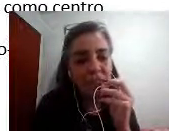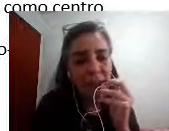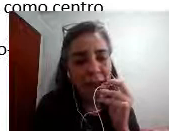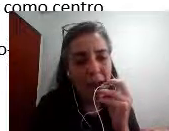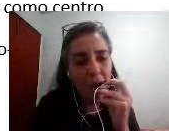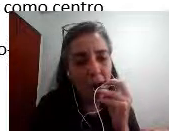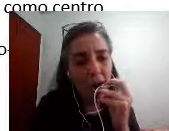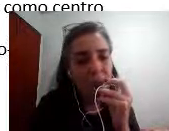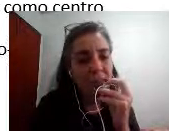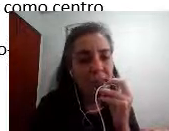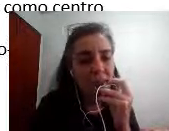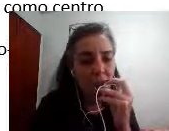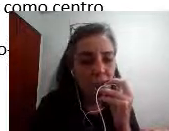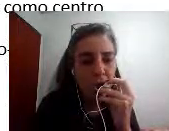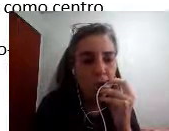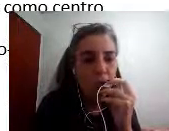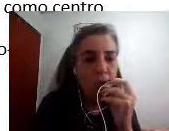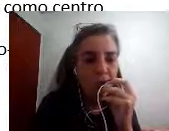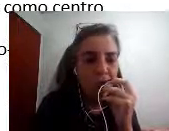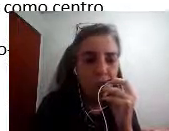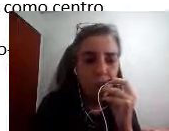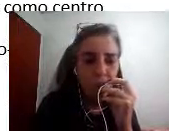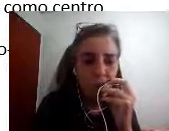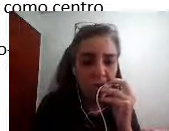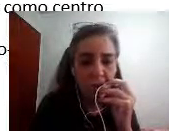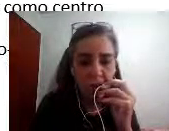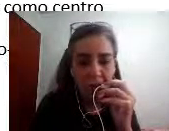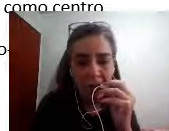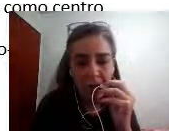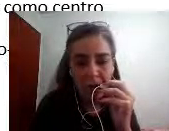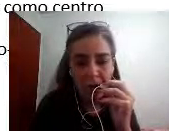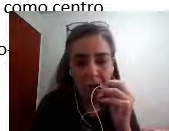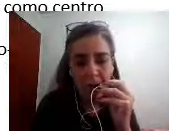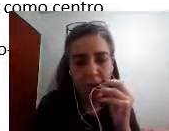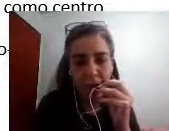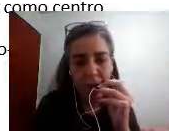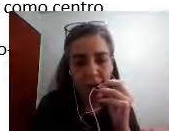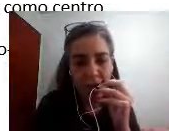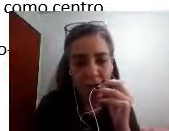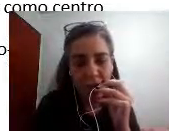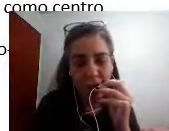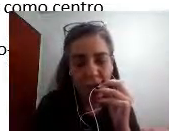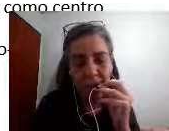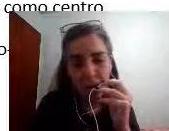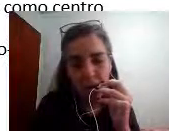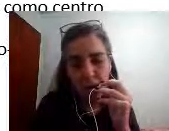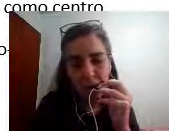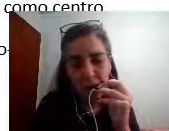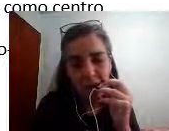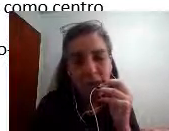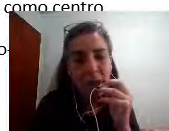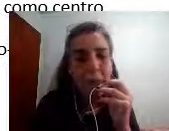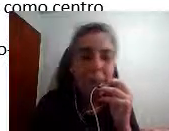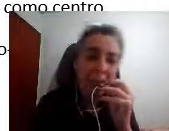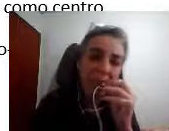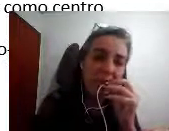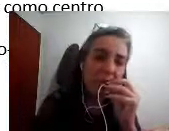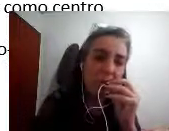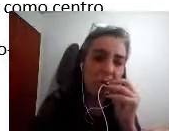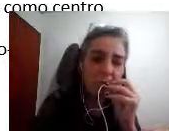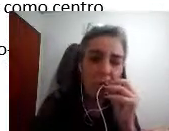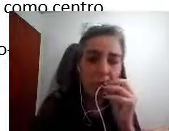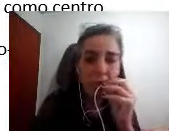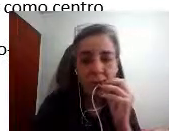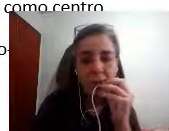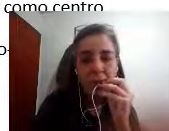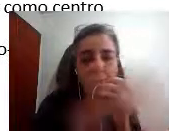gente encerrar aí, ó, o classicismo. Os artistas buscam sua inspiração na antiguidade clássica, grego-romana, para fazer as